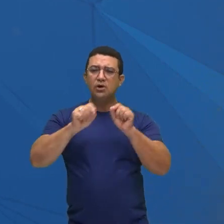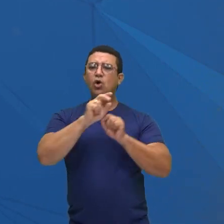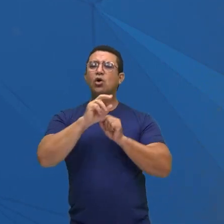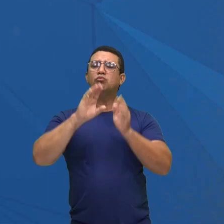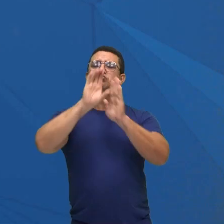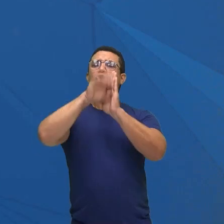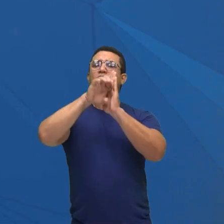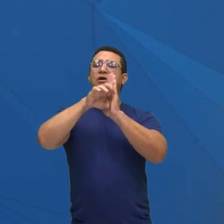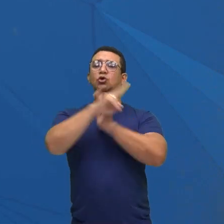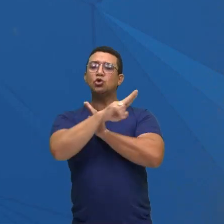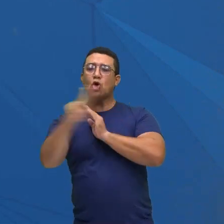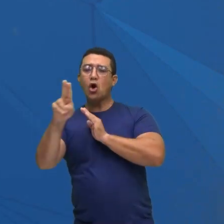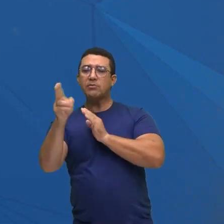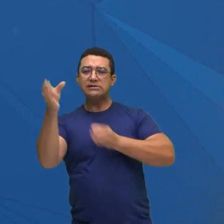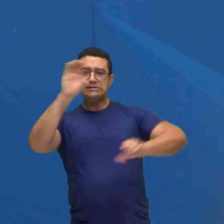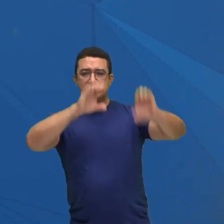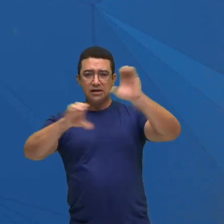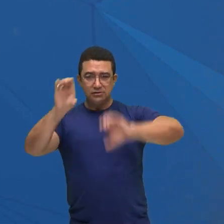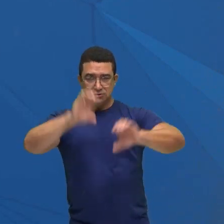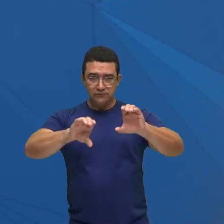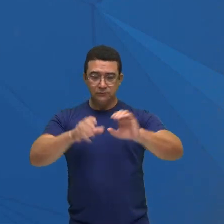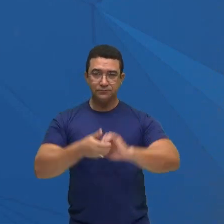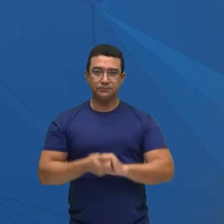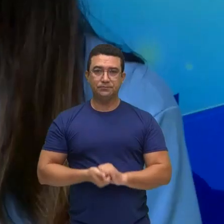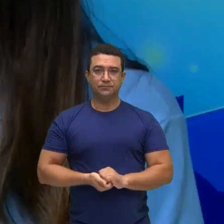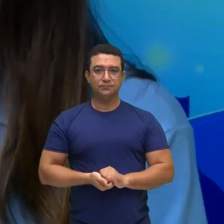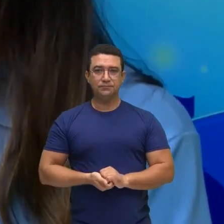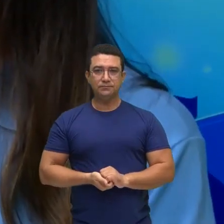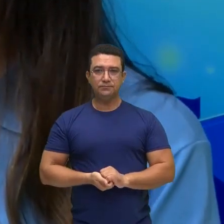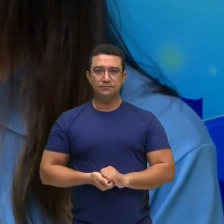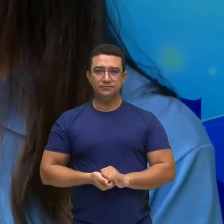da importância deles. Vamos dar uma olhadinha aí.